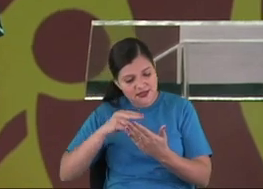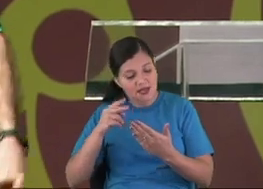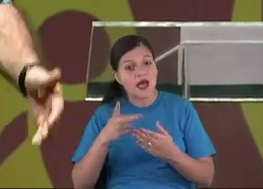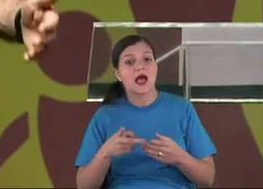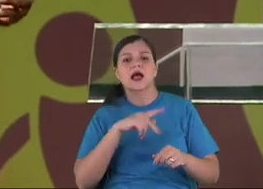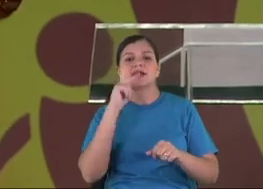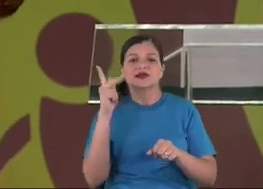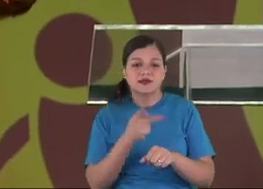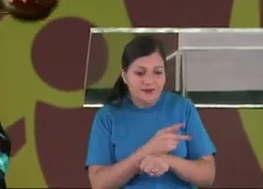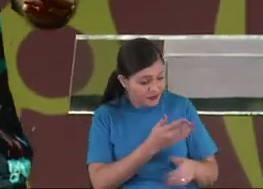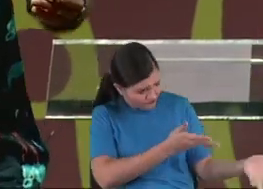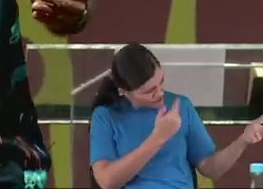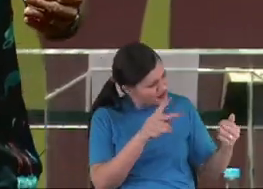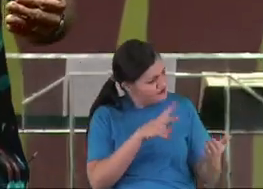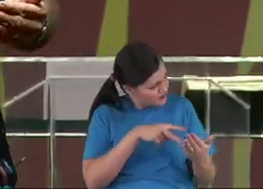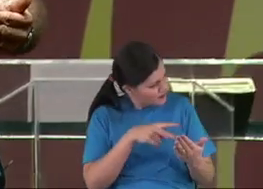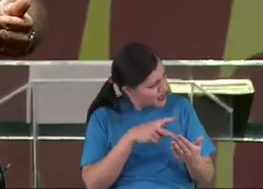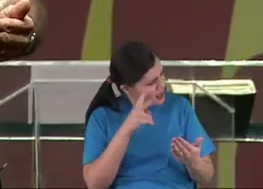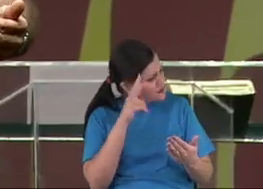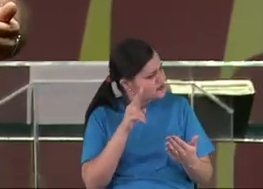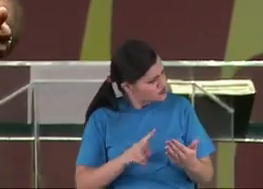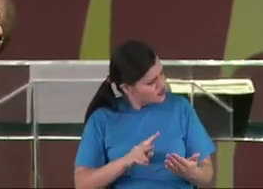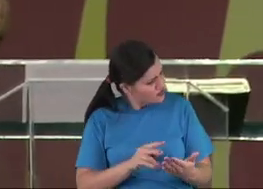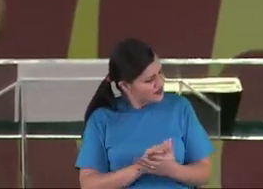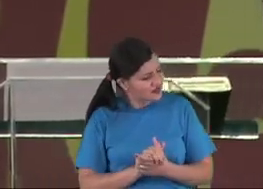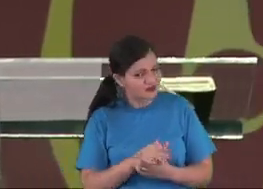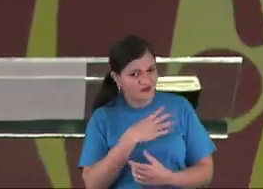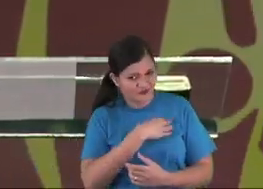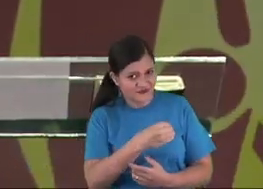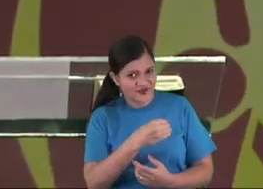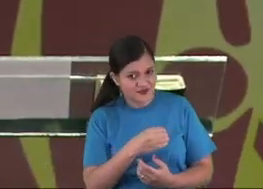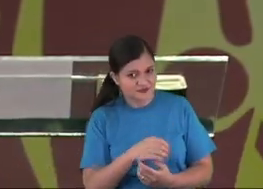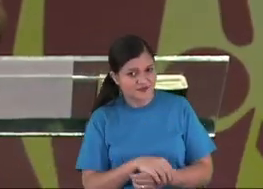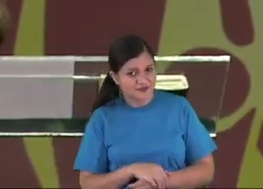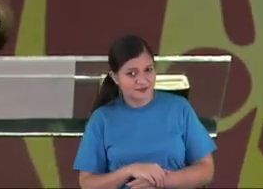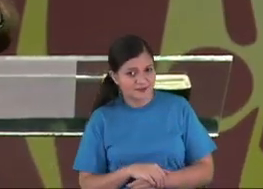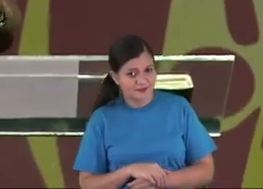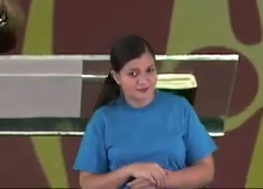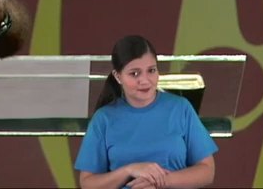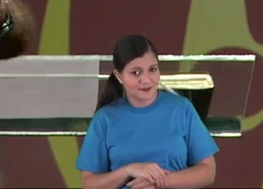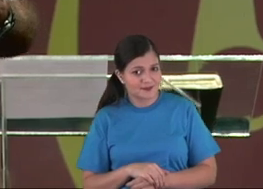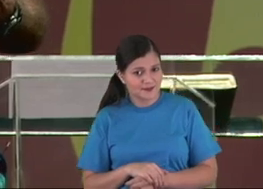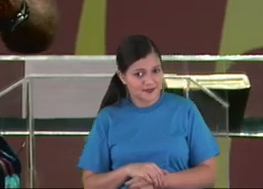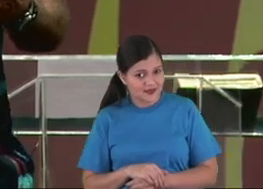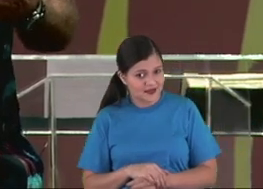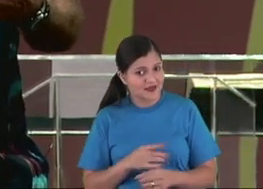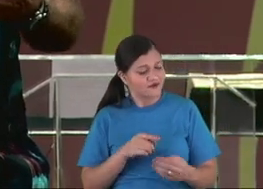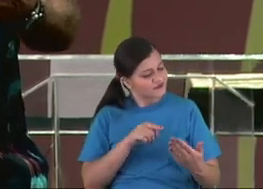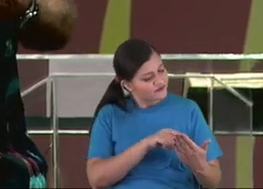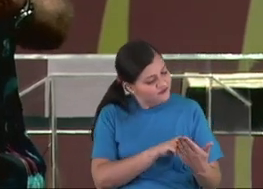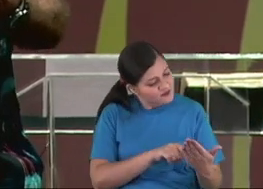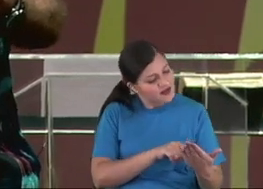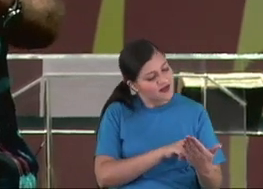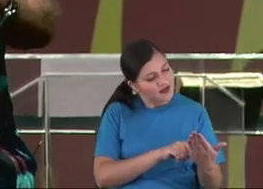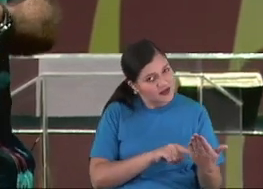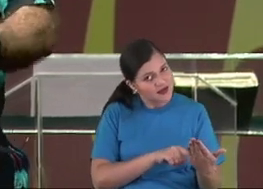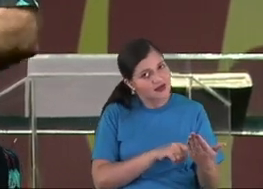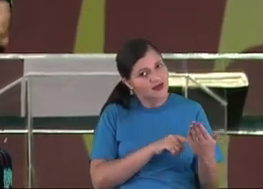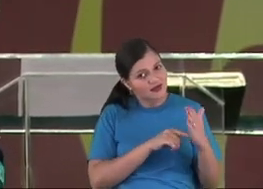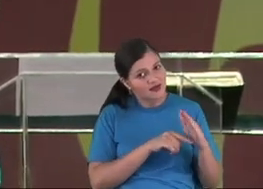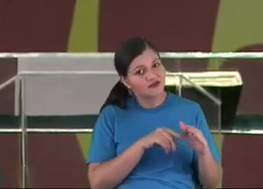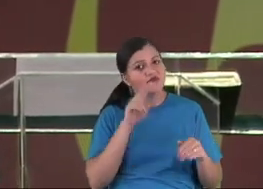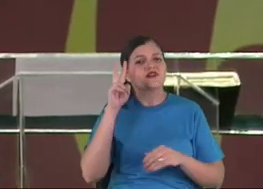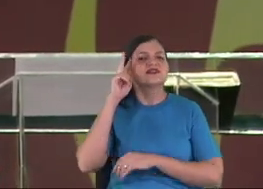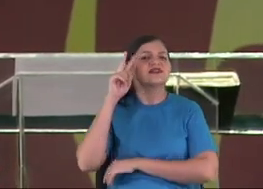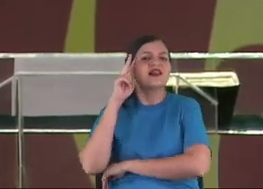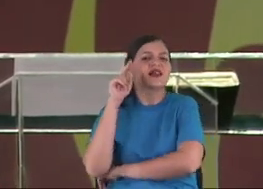filho e diz: vamos ler uma história. Você lê um pouquinho, aí seu filho, aí você ajuda, entendeu? Você se lembra